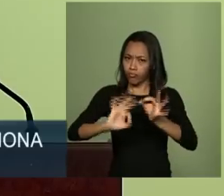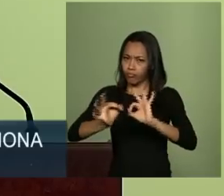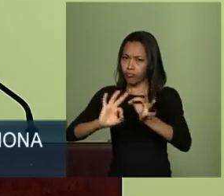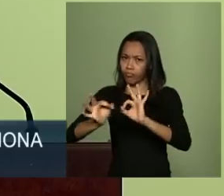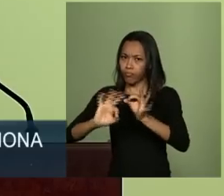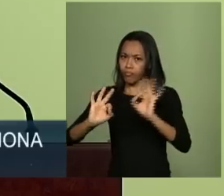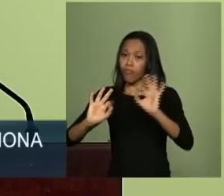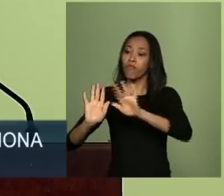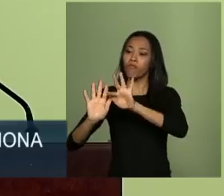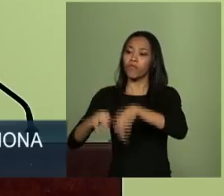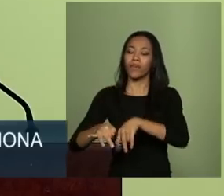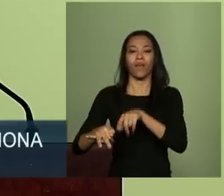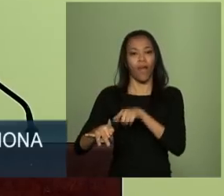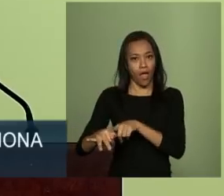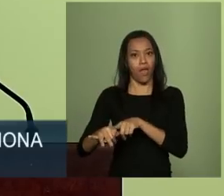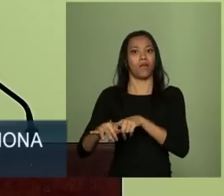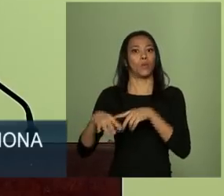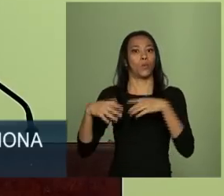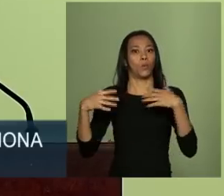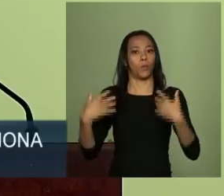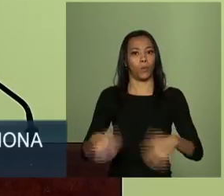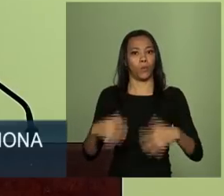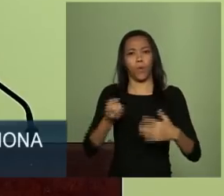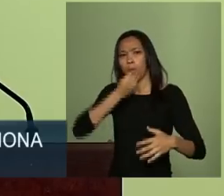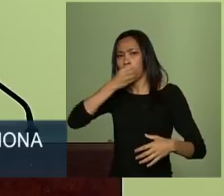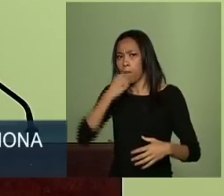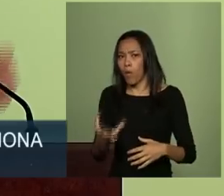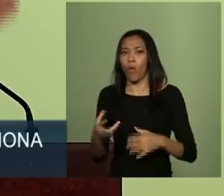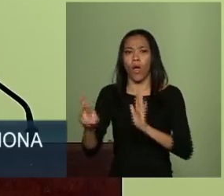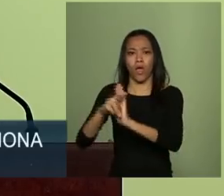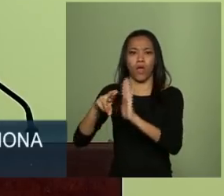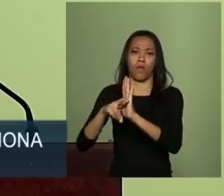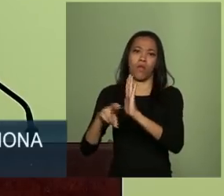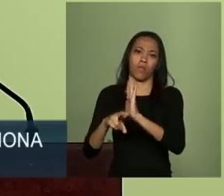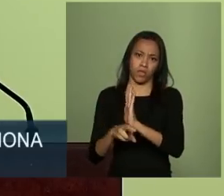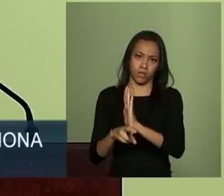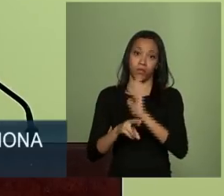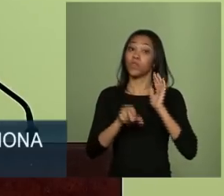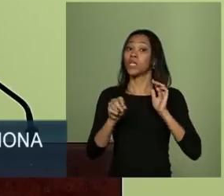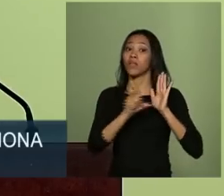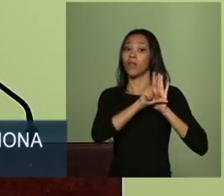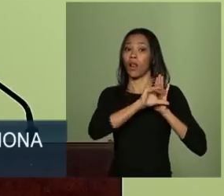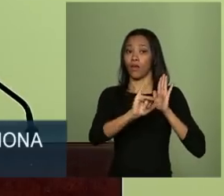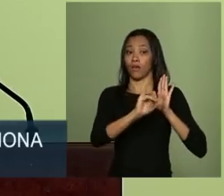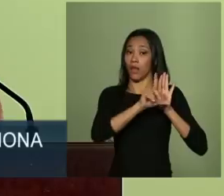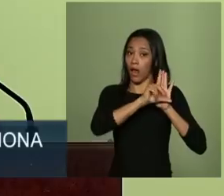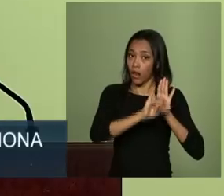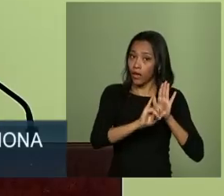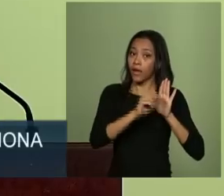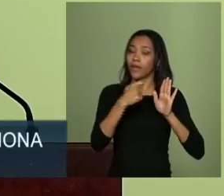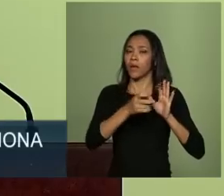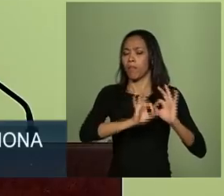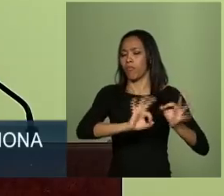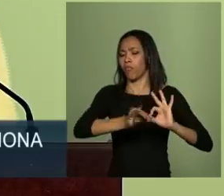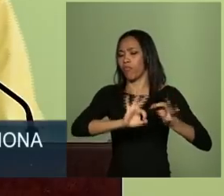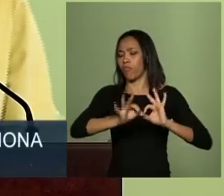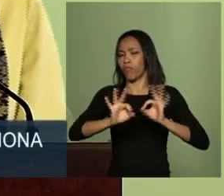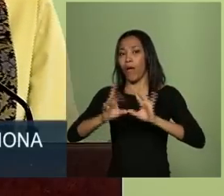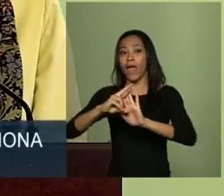algo tão complexo como a lei, uma boa regulamentação da lei. Uma